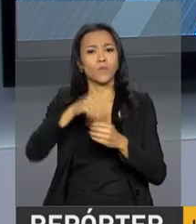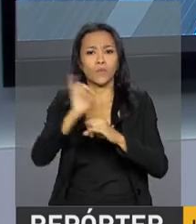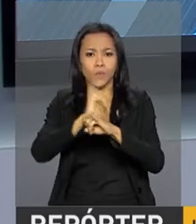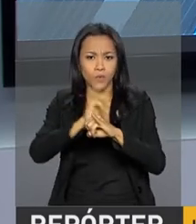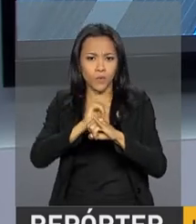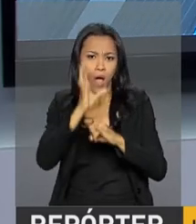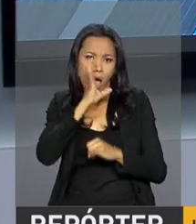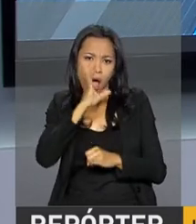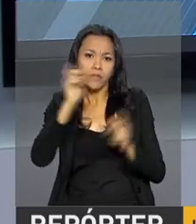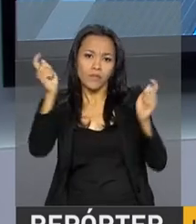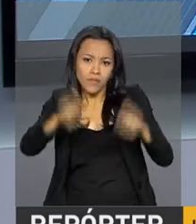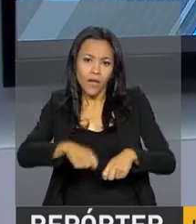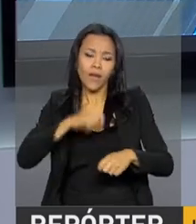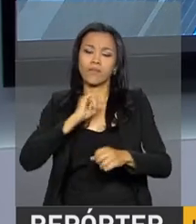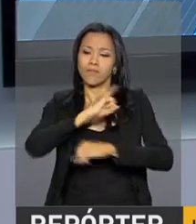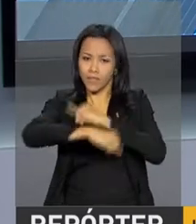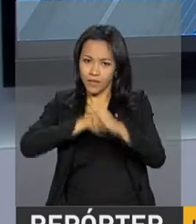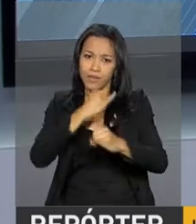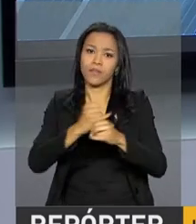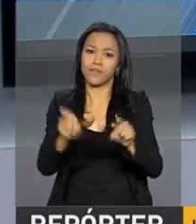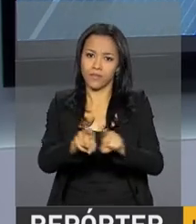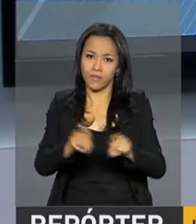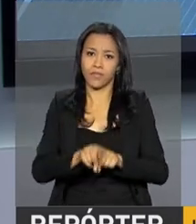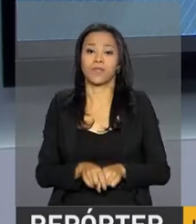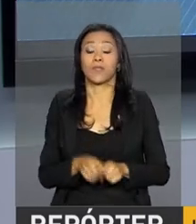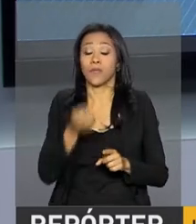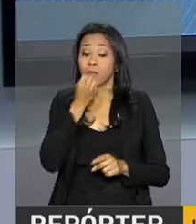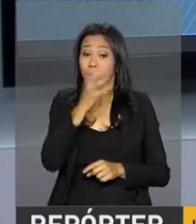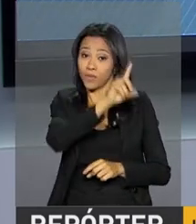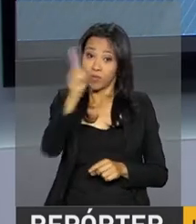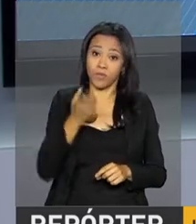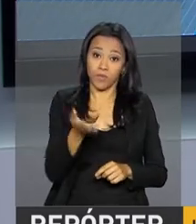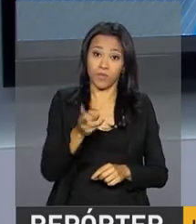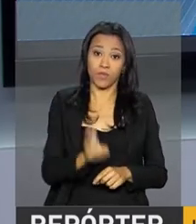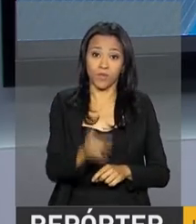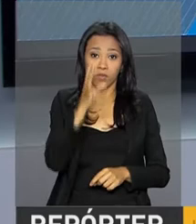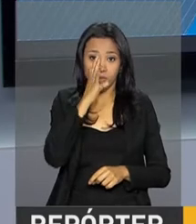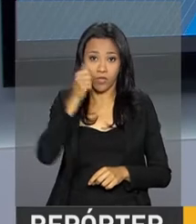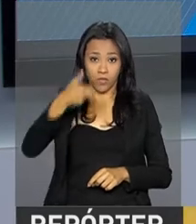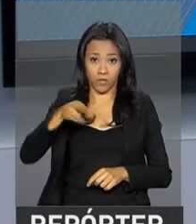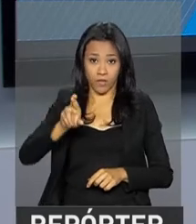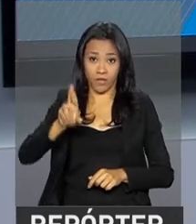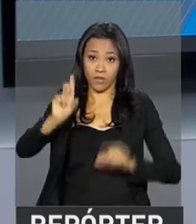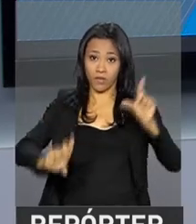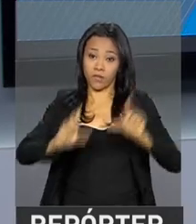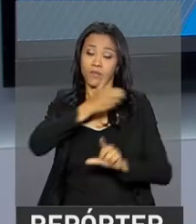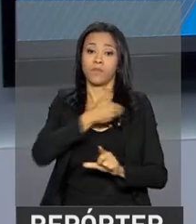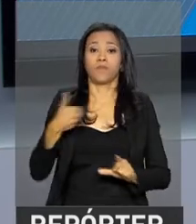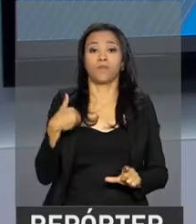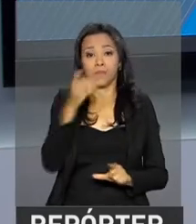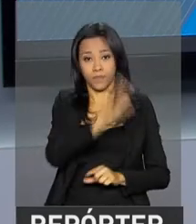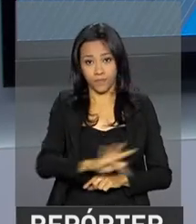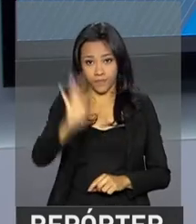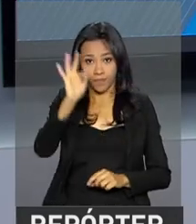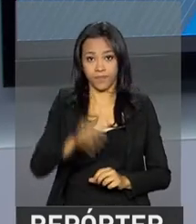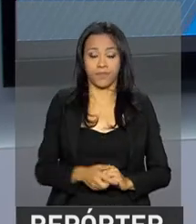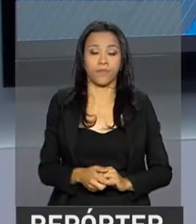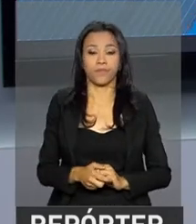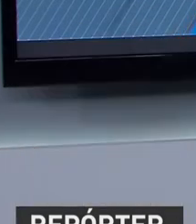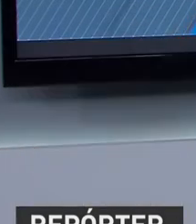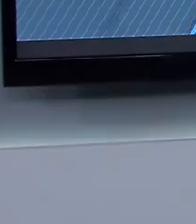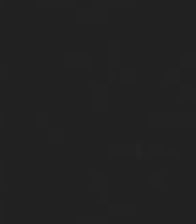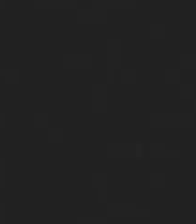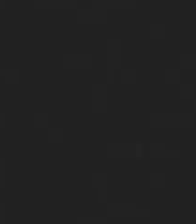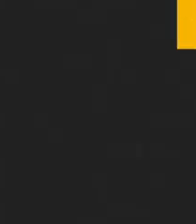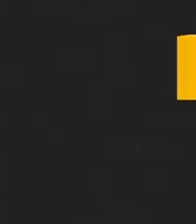YouTube. Toda a nossa programação também está na internet. Um bom dia para você e continue com a gente aqui na NBR, a TV do Governo Federal.